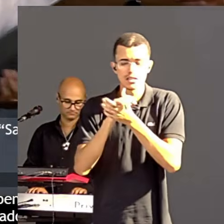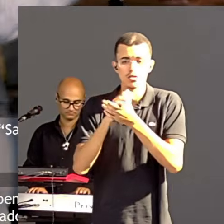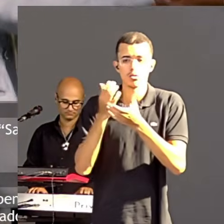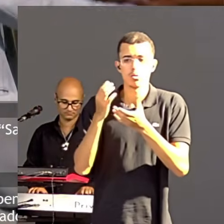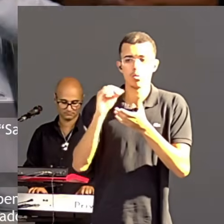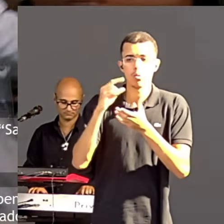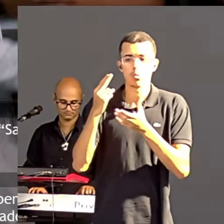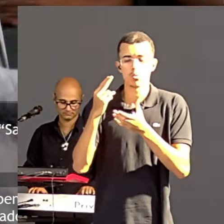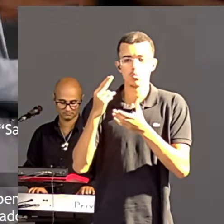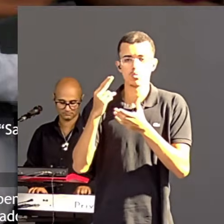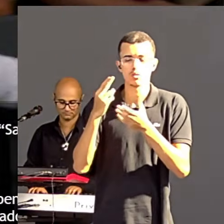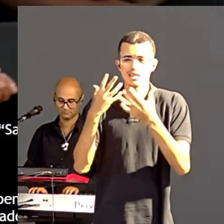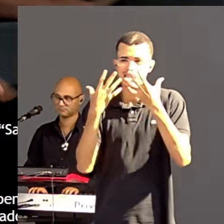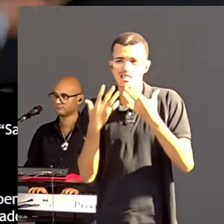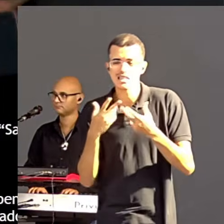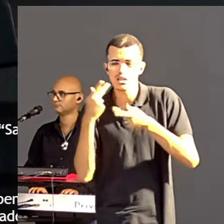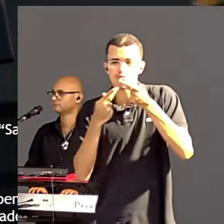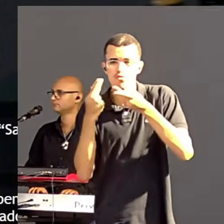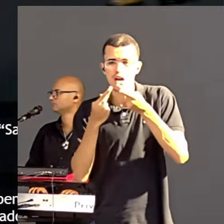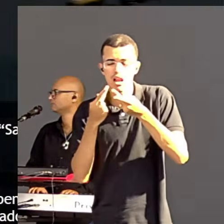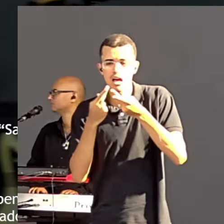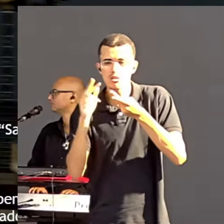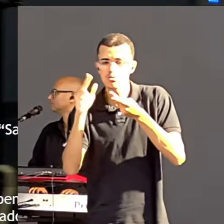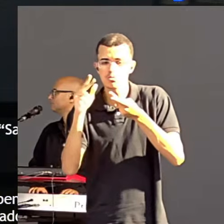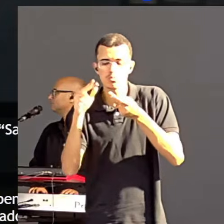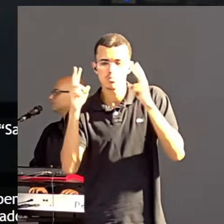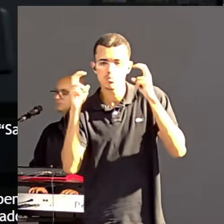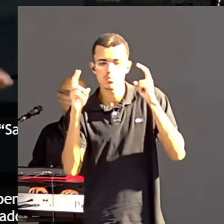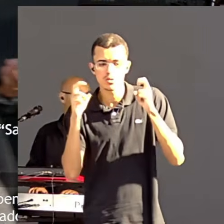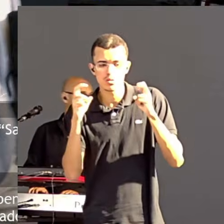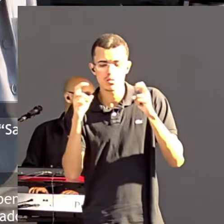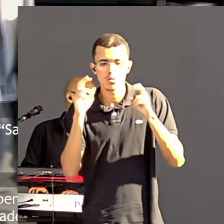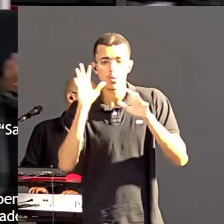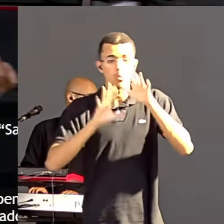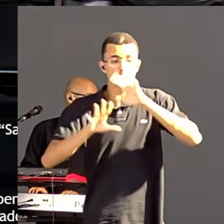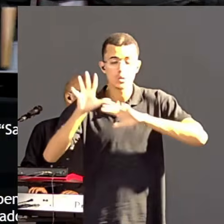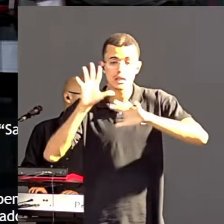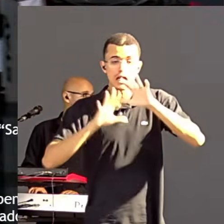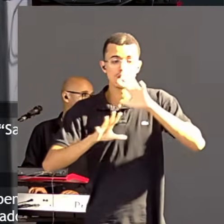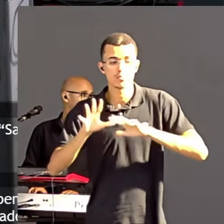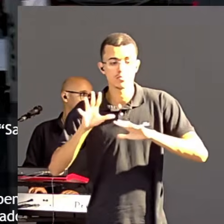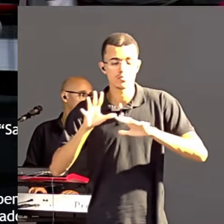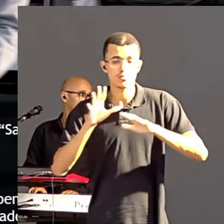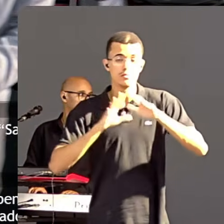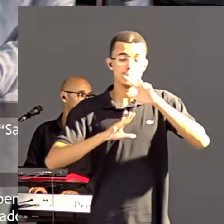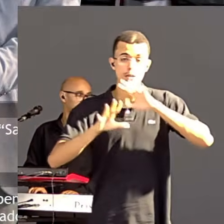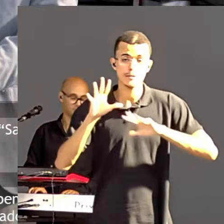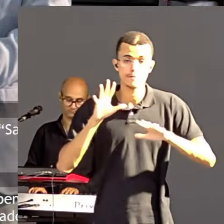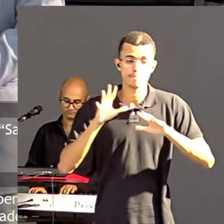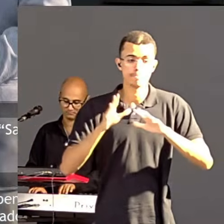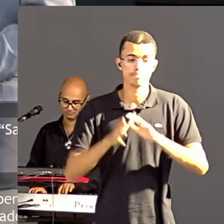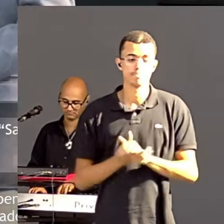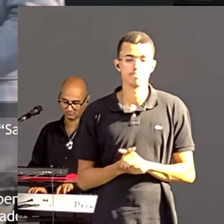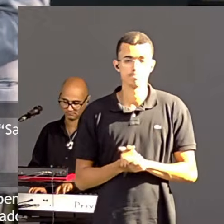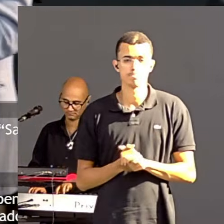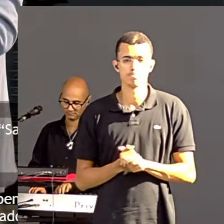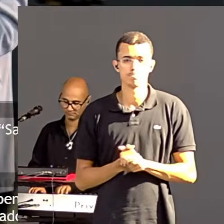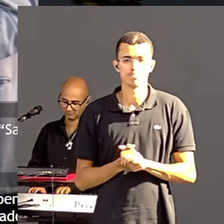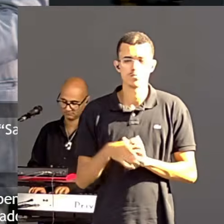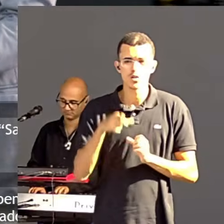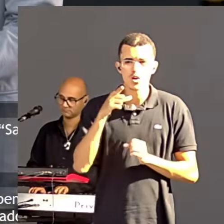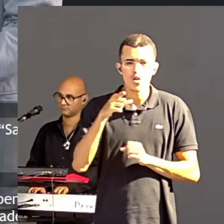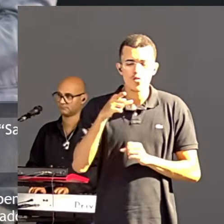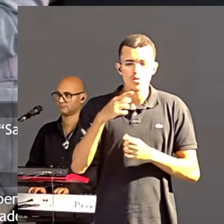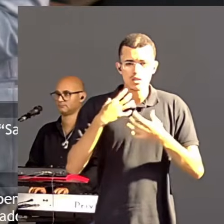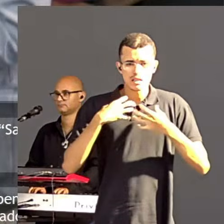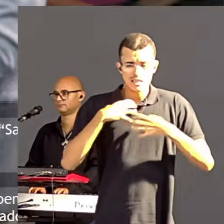de ter de falar do mesmo assunto, cansado profissionalmente. Cuidado, cuidado. Sabe, você que está